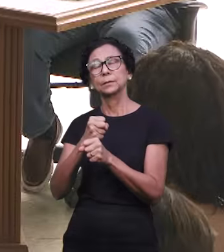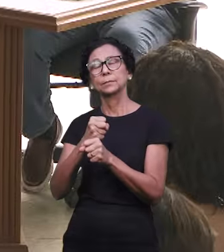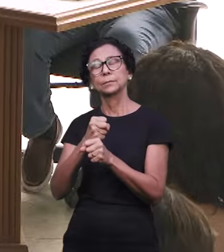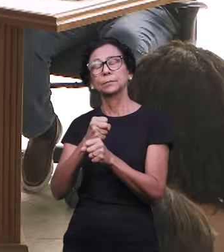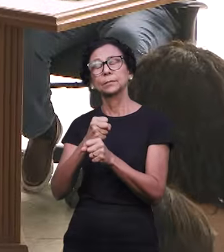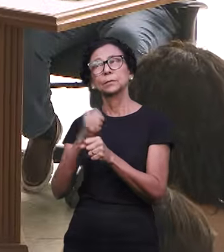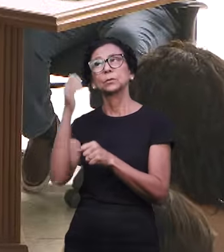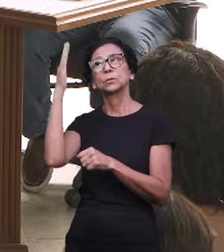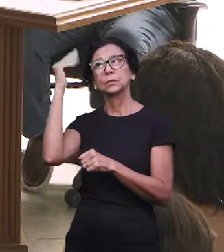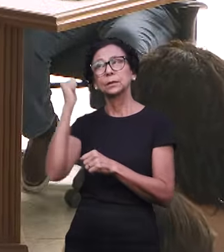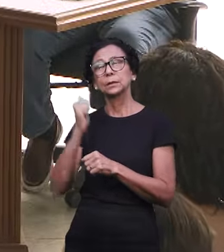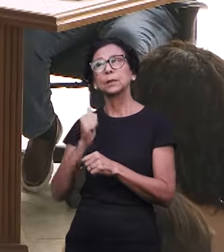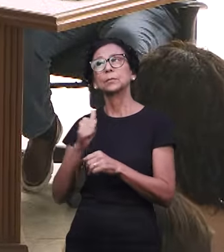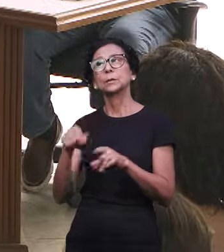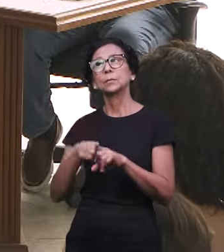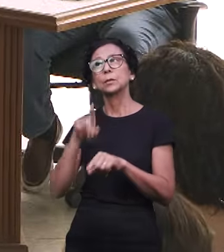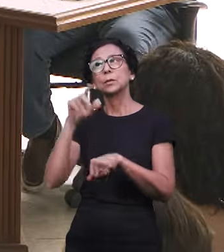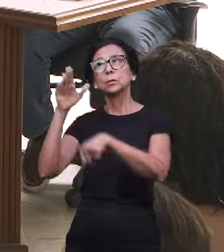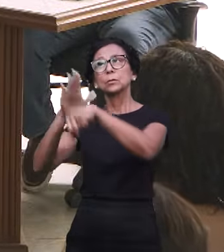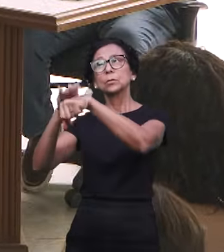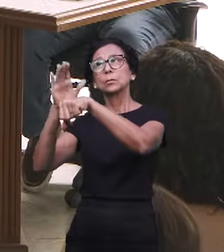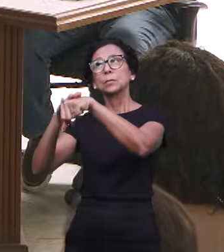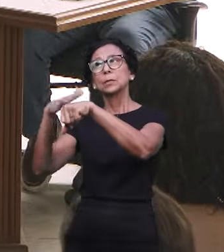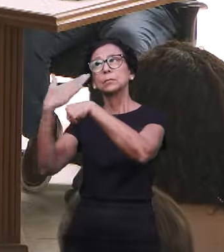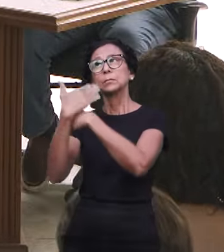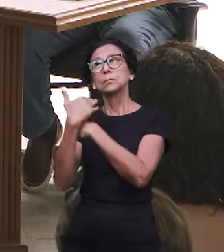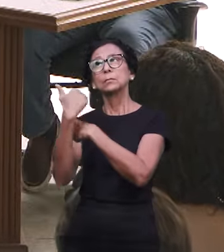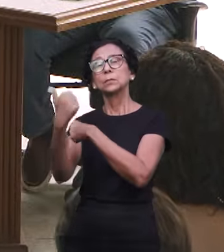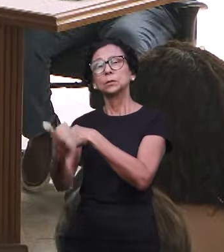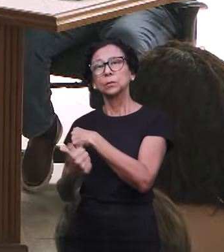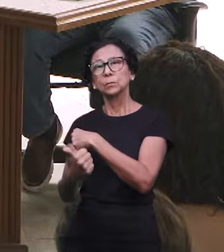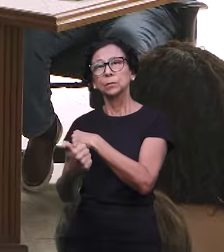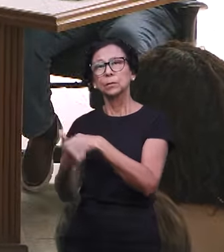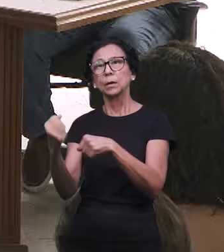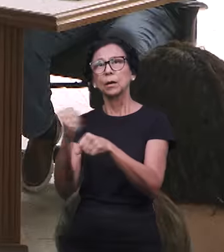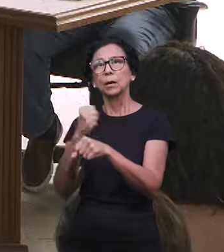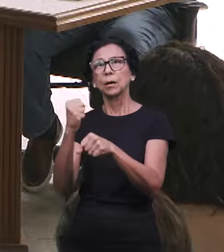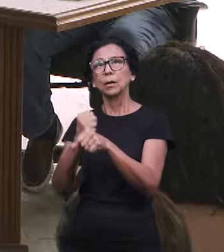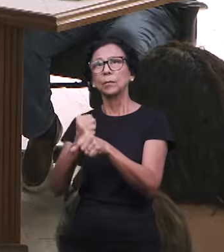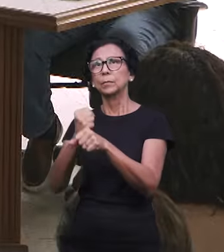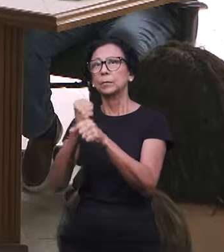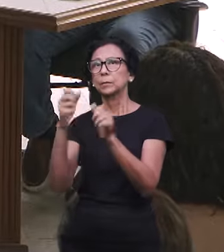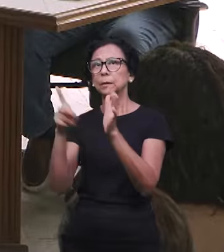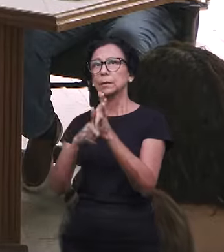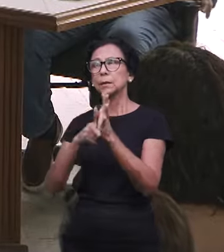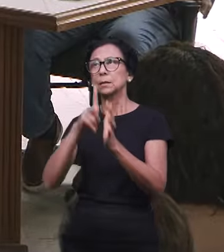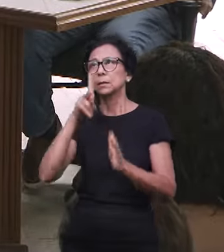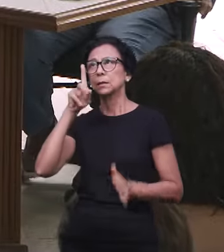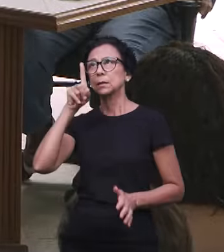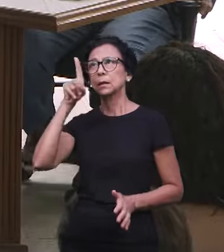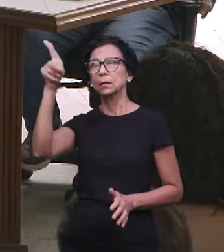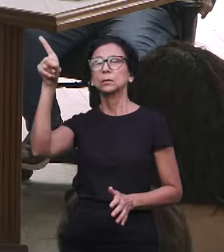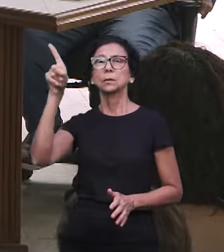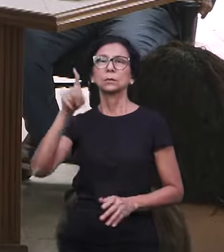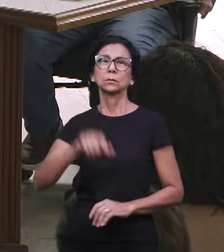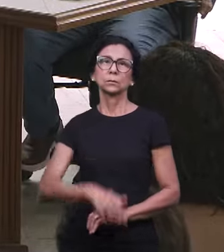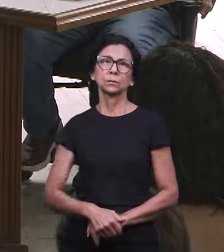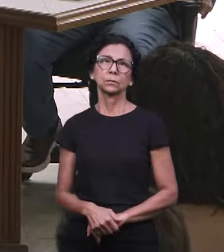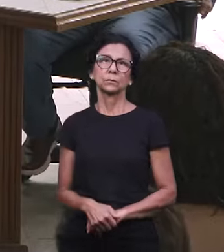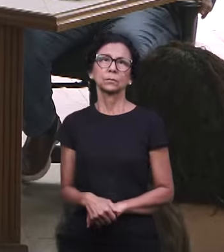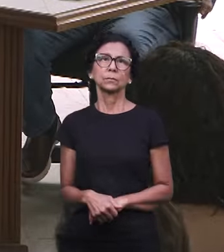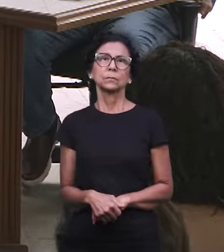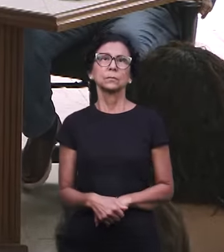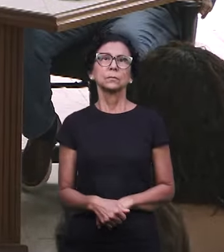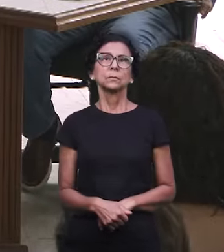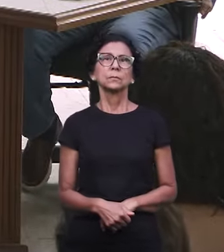e tu sabes, tu me chamaste, e a obra é tua. Amém? Nós estamos chegando ao final então